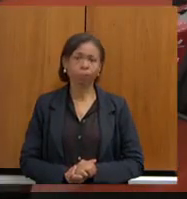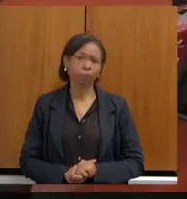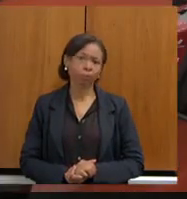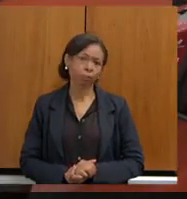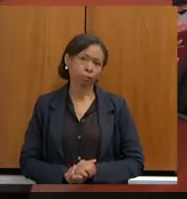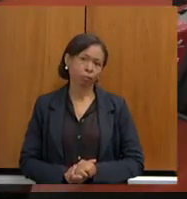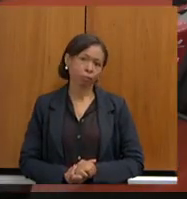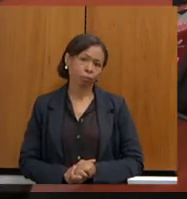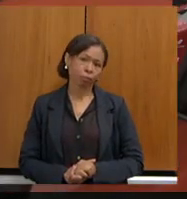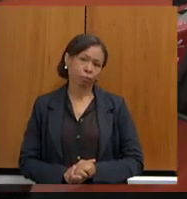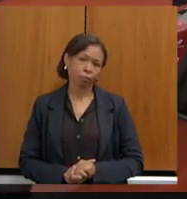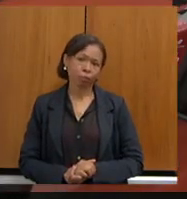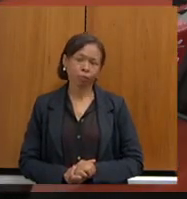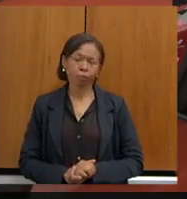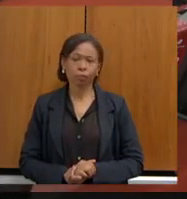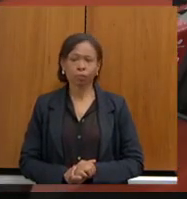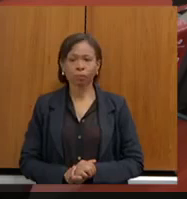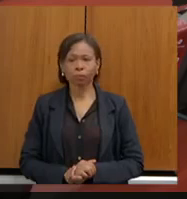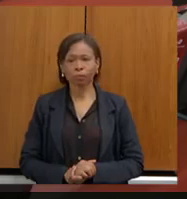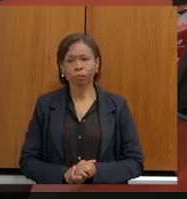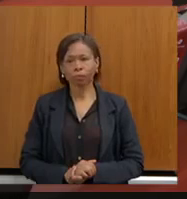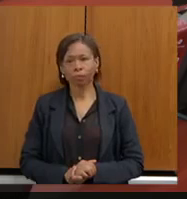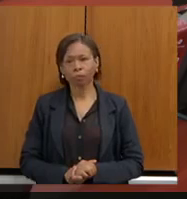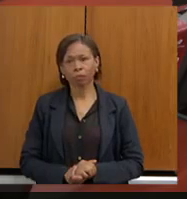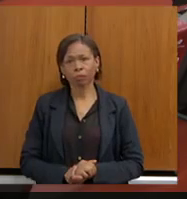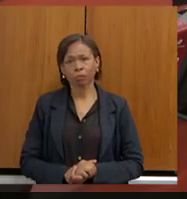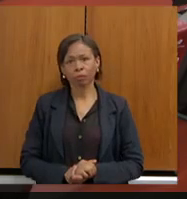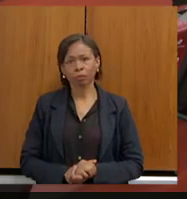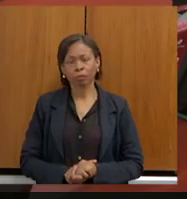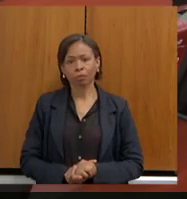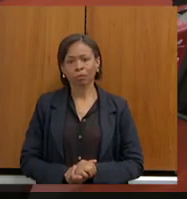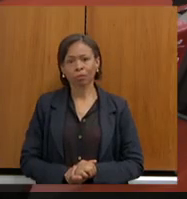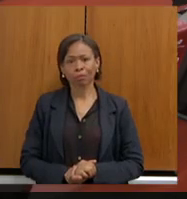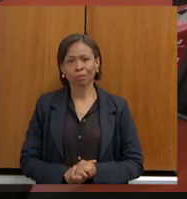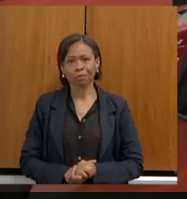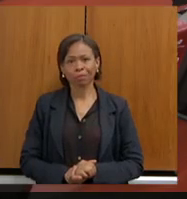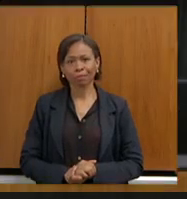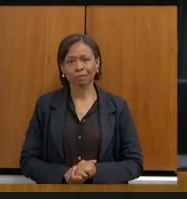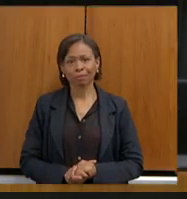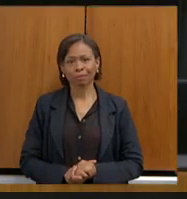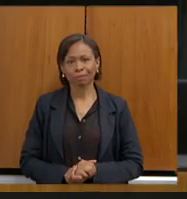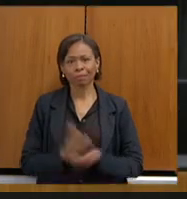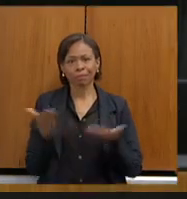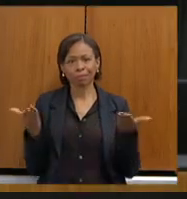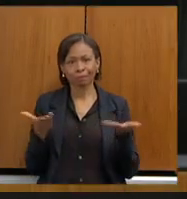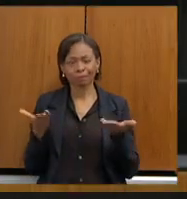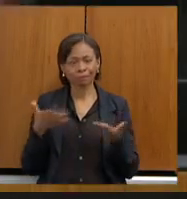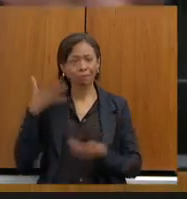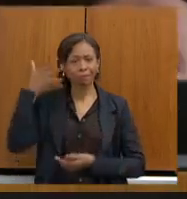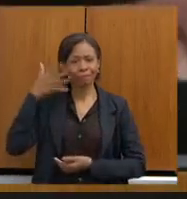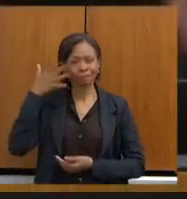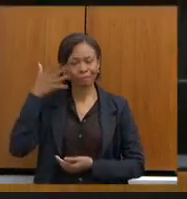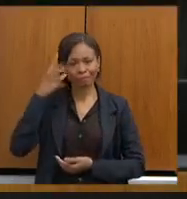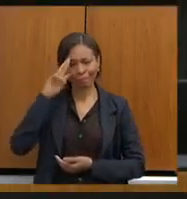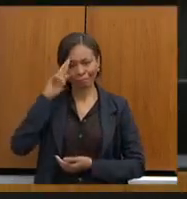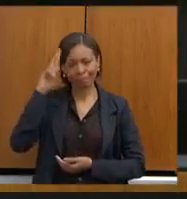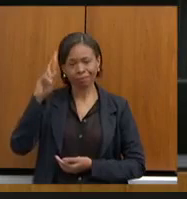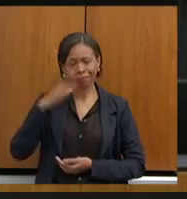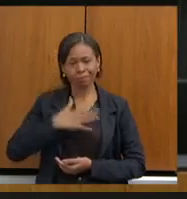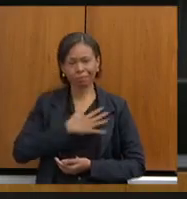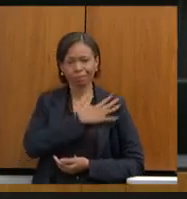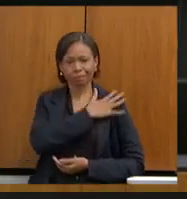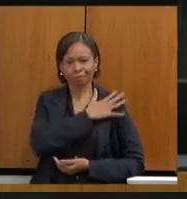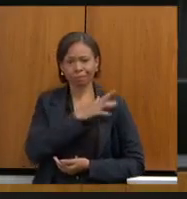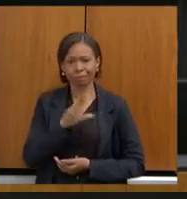E aí e deve o jogo sai do jogo passo a palavra é o espiritismo eo Coronel